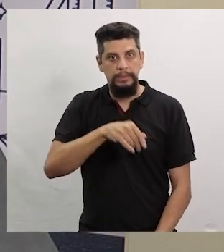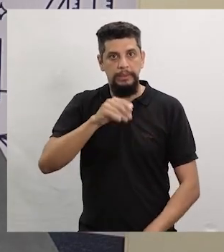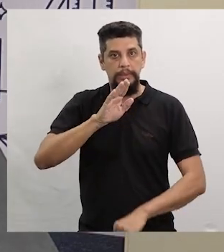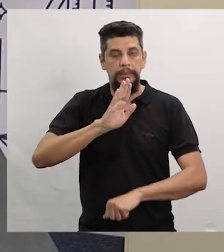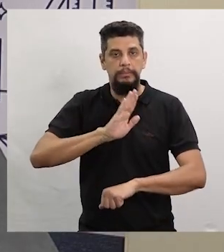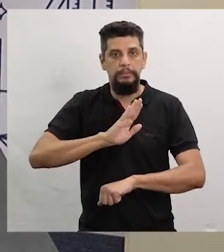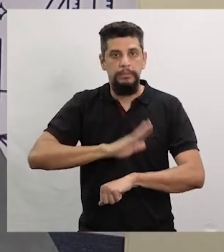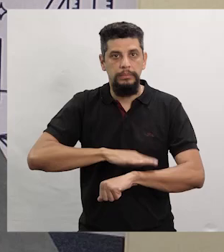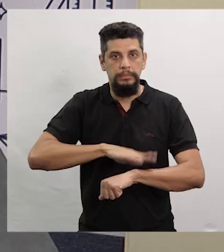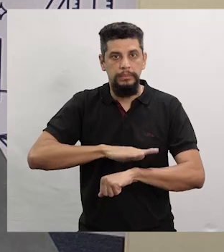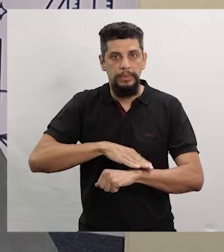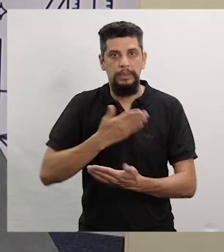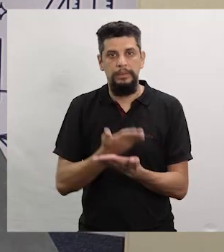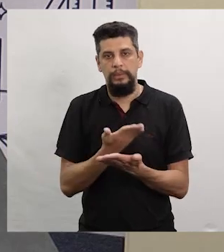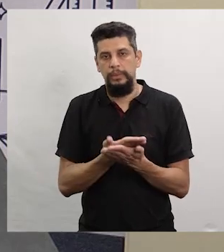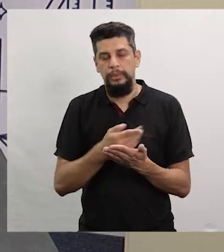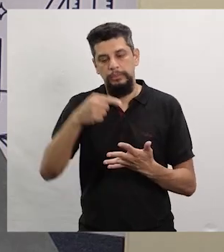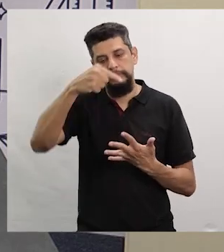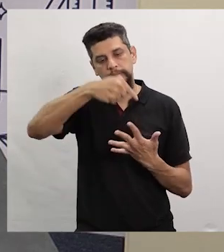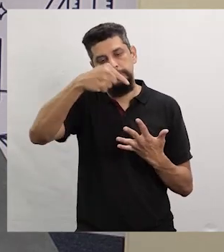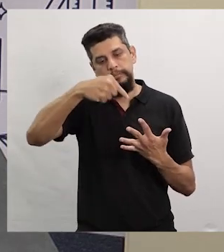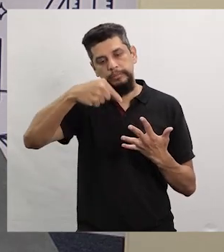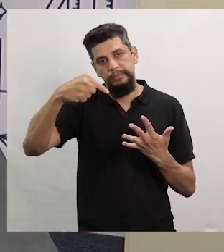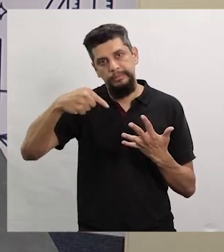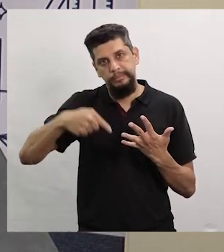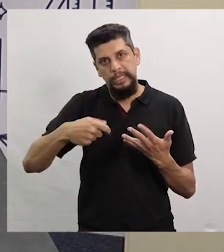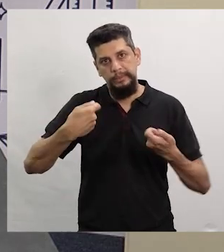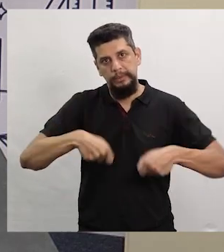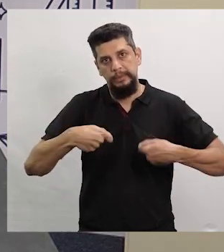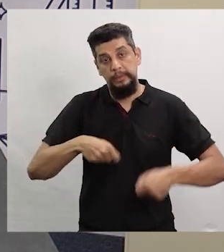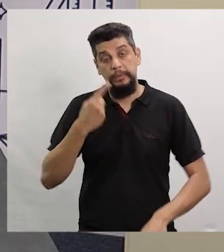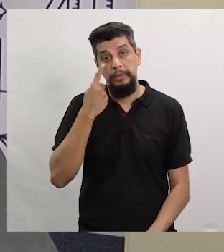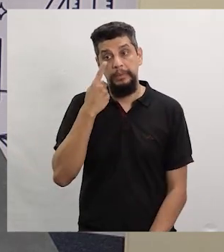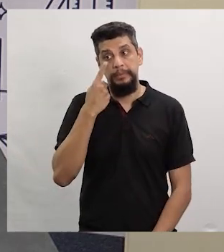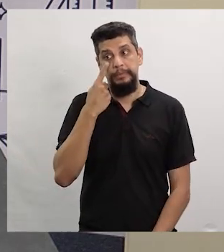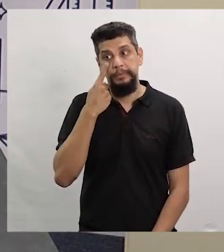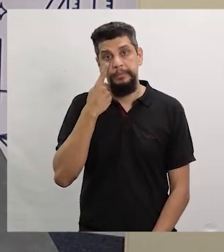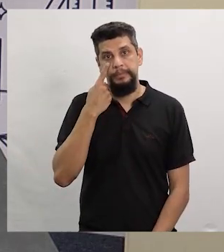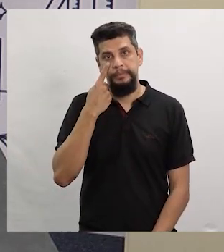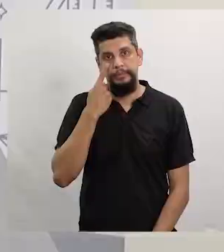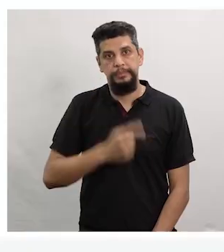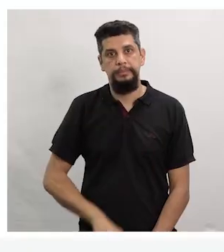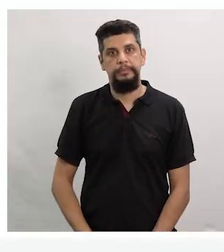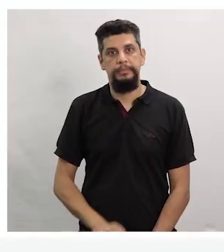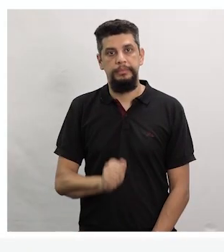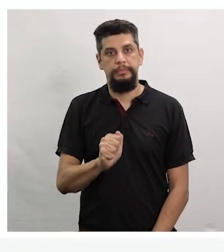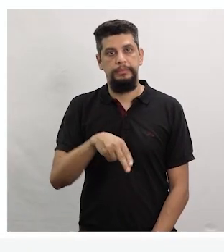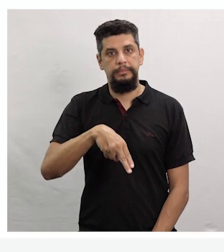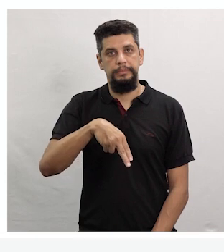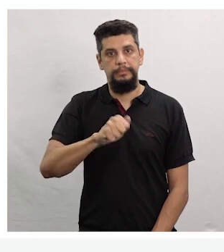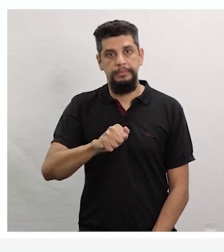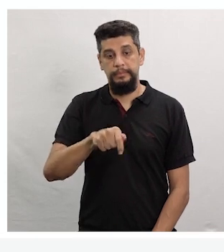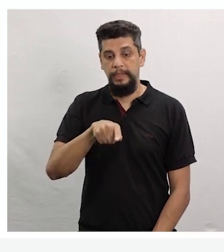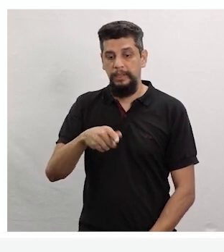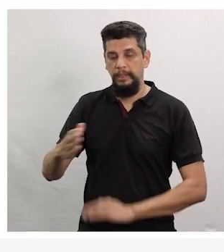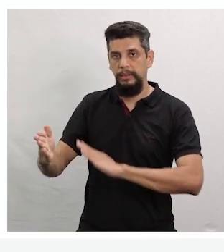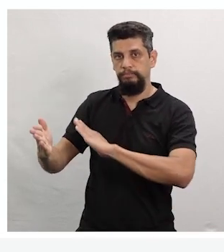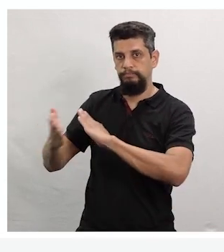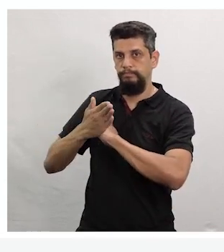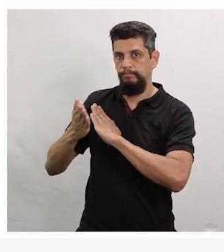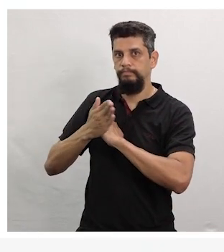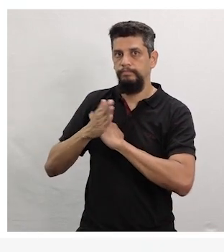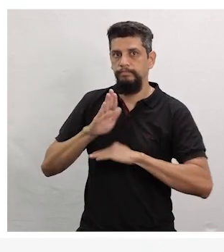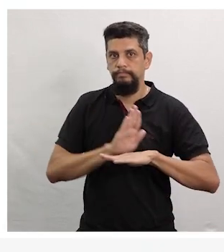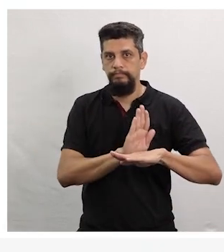aula então Que materiais nós vamos precisar vamos ver vamos lá eh ó A Ana tá nos ajudando aqui já